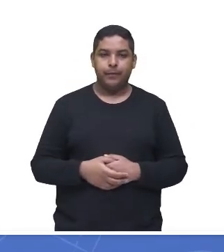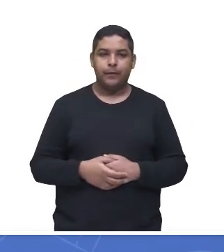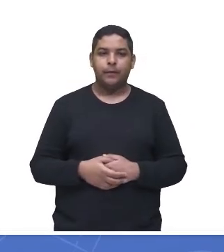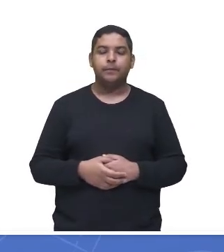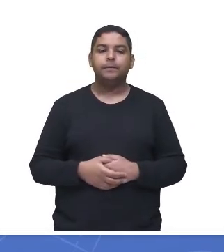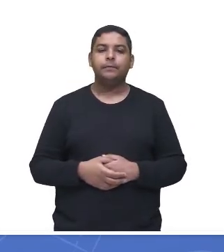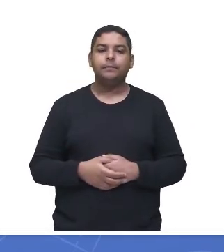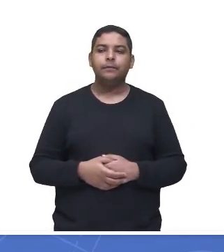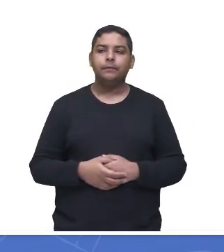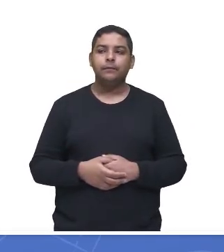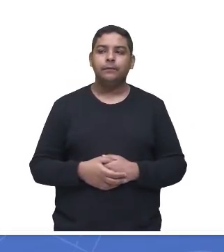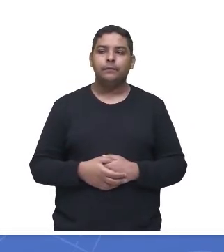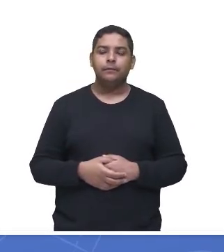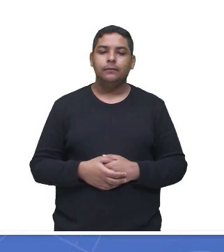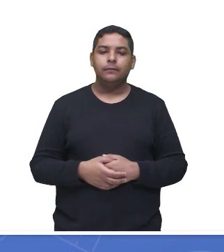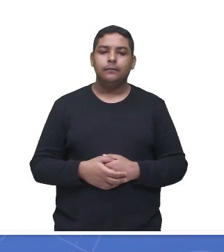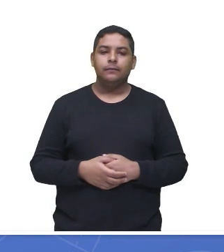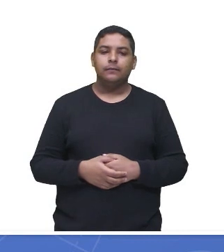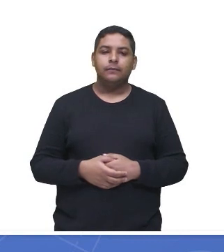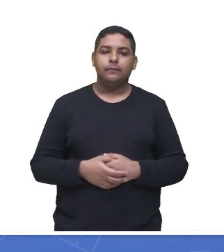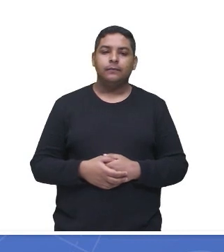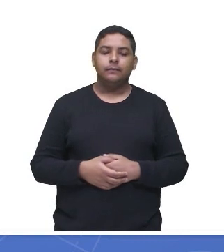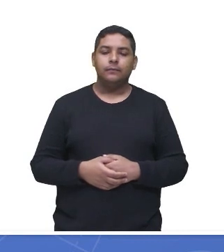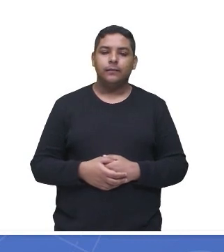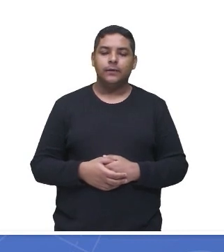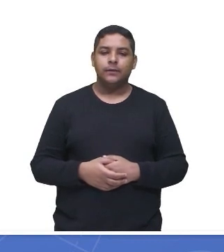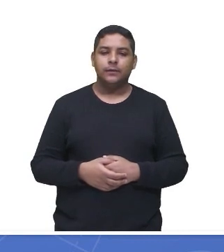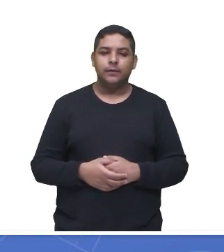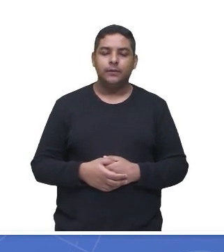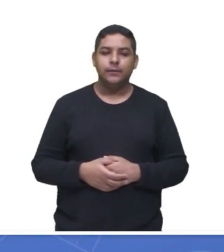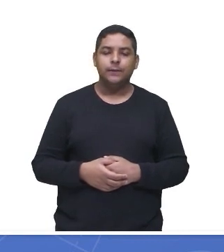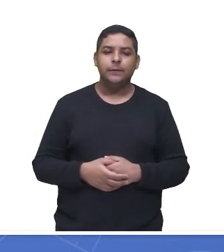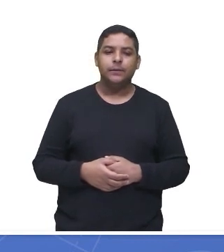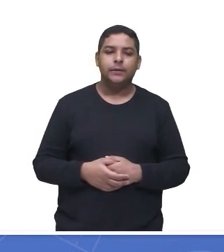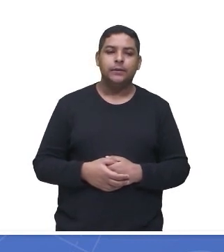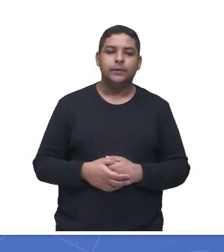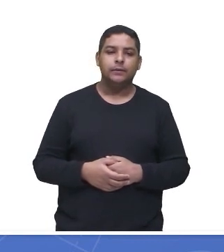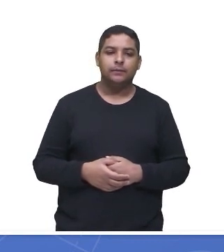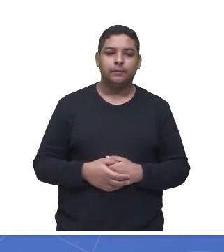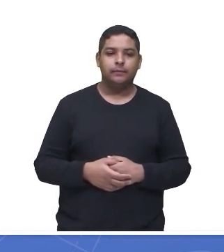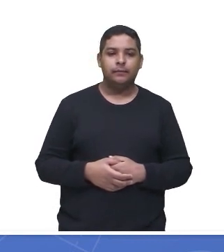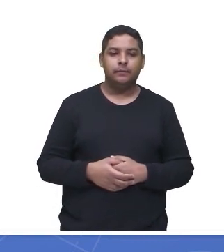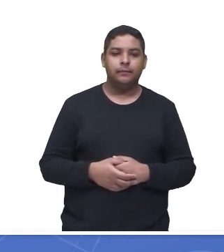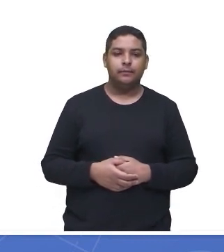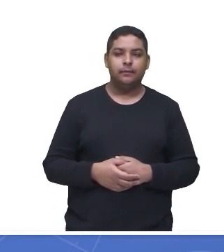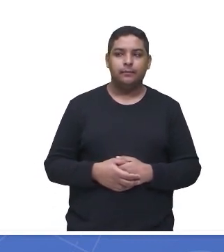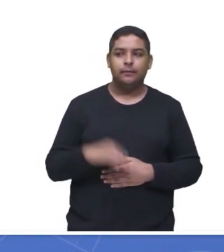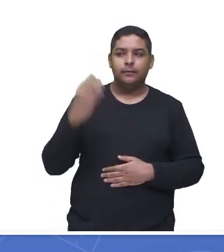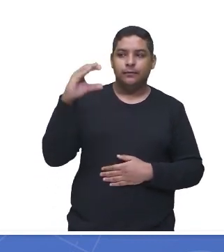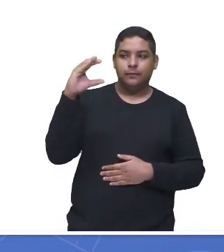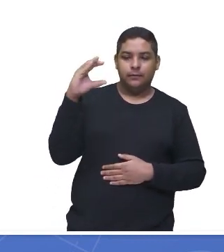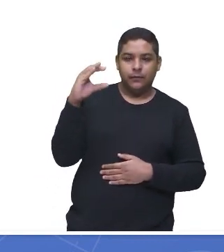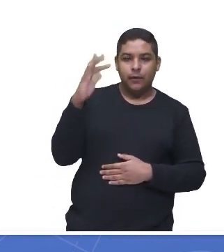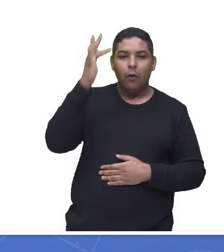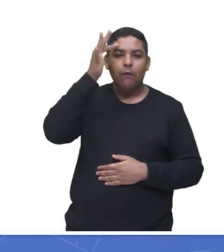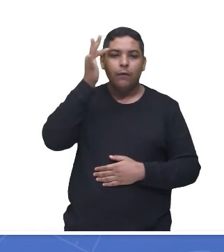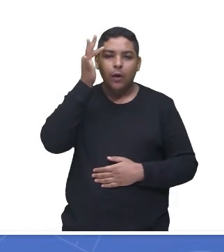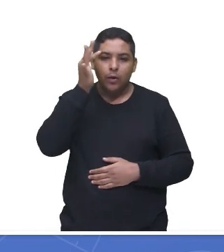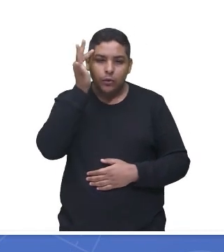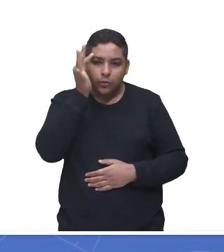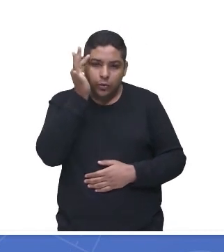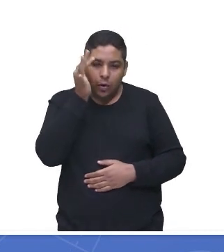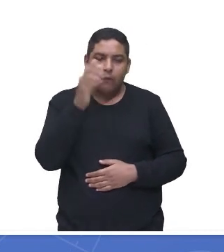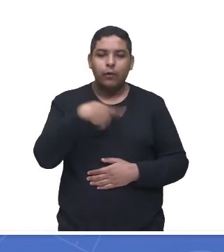questão 2, são os 3 tipos de conhecimento: o científico, o filosófico, né, e o religioso.